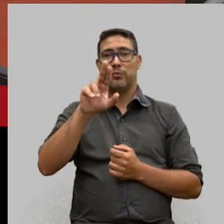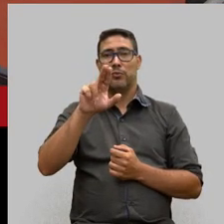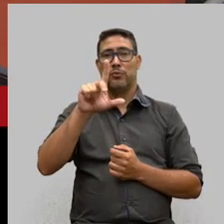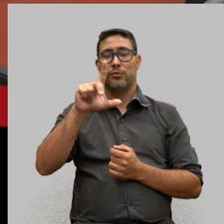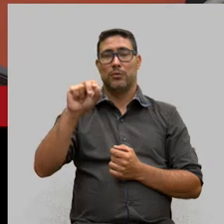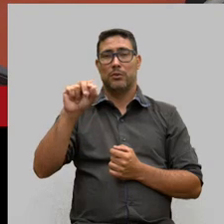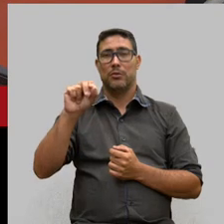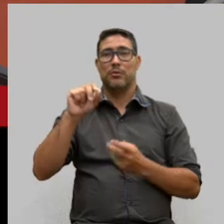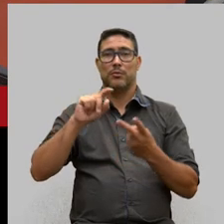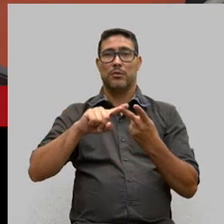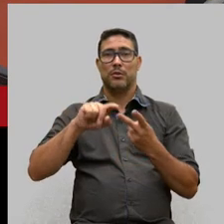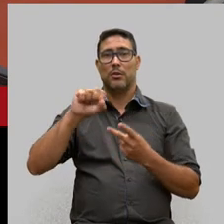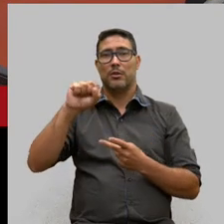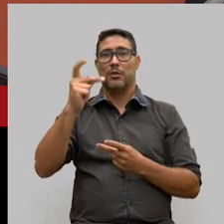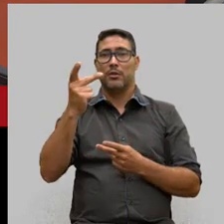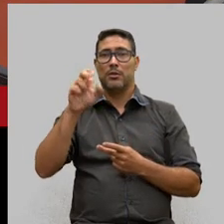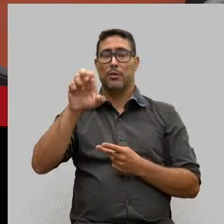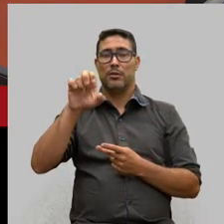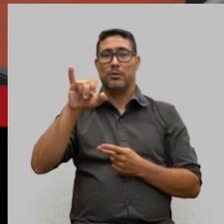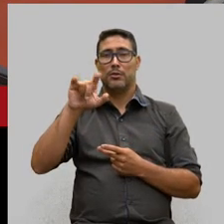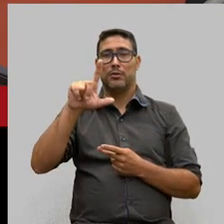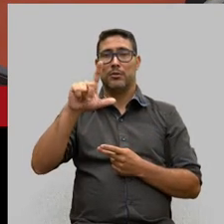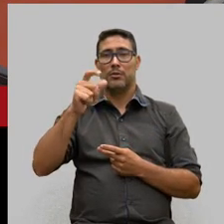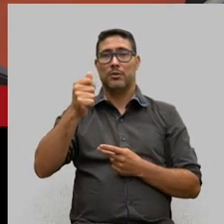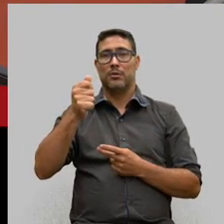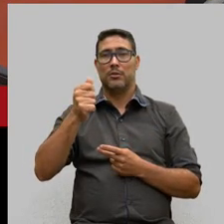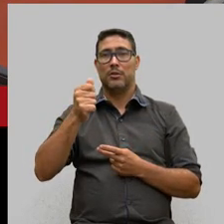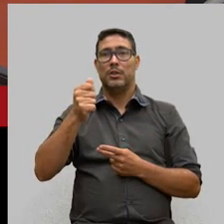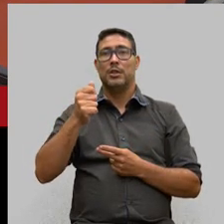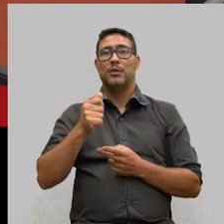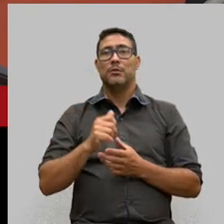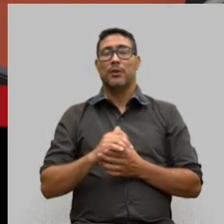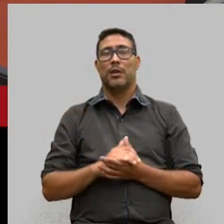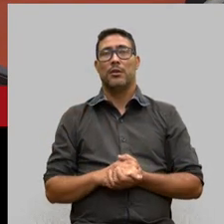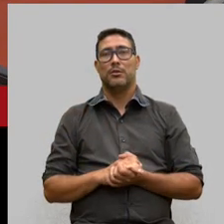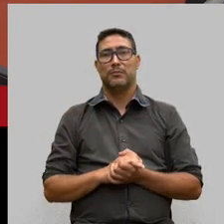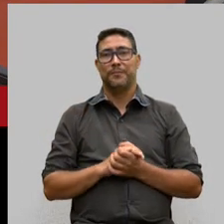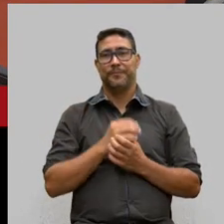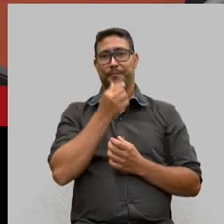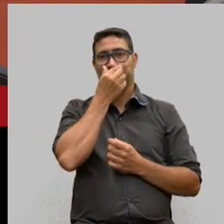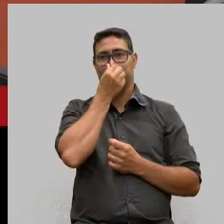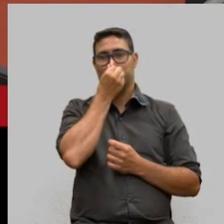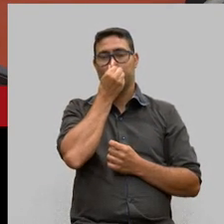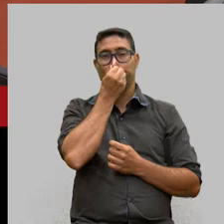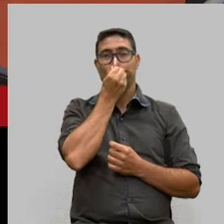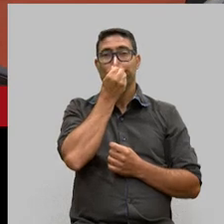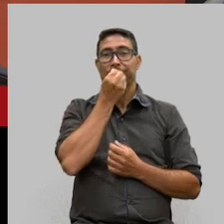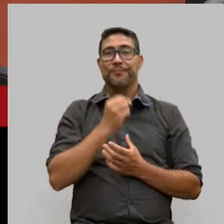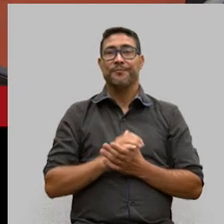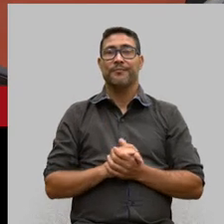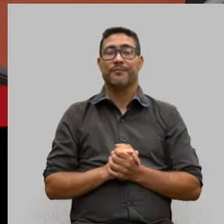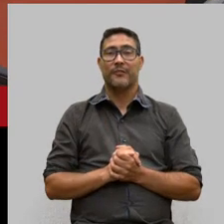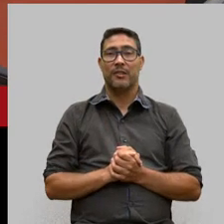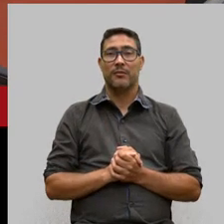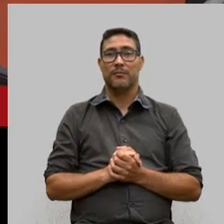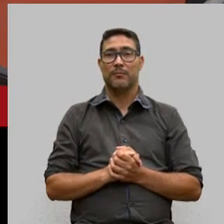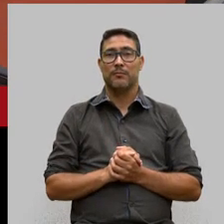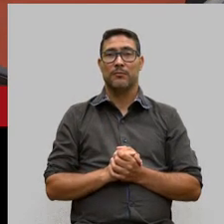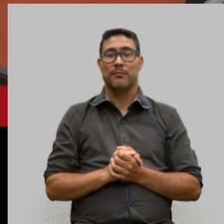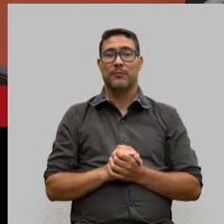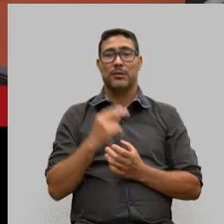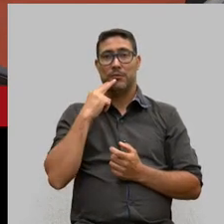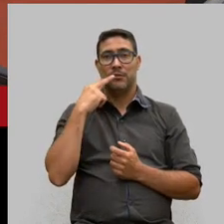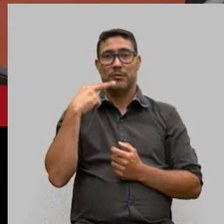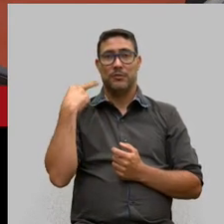Maria Lana o João Paulo tá com a gente São Paulo vereador de